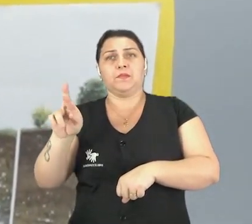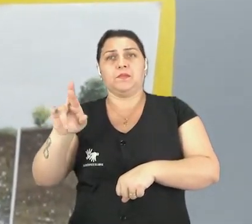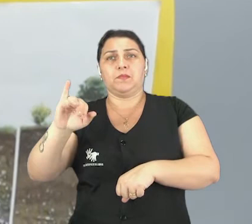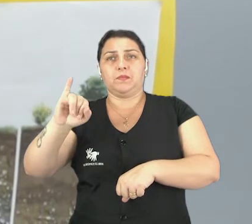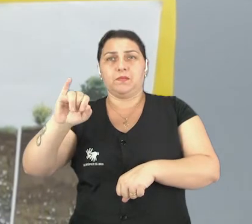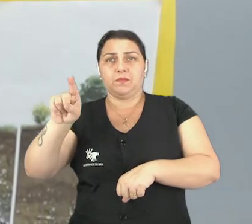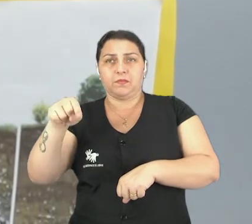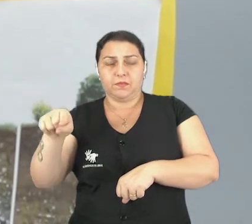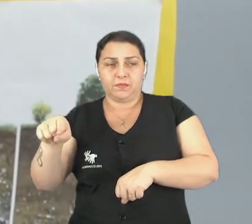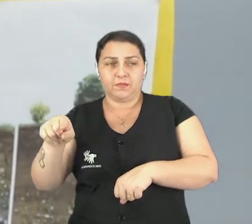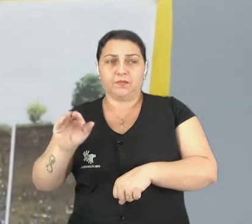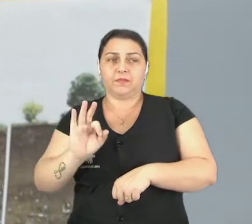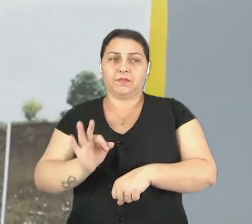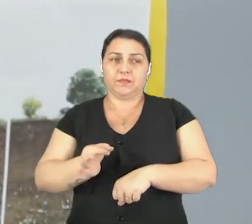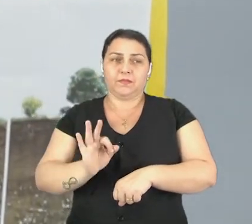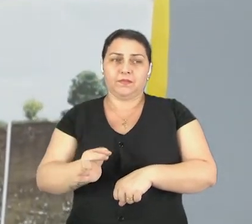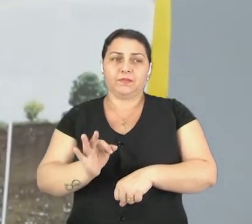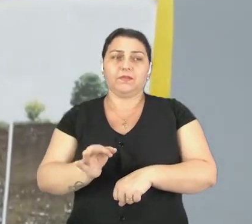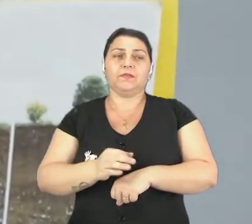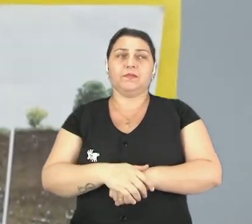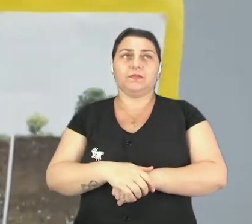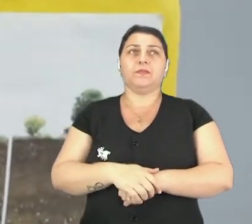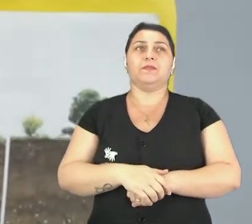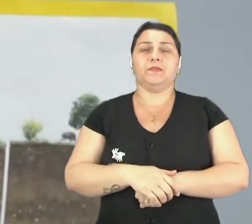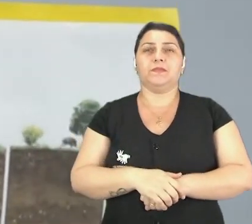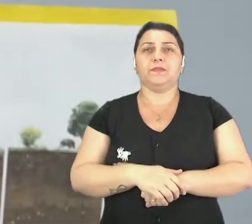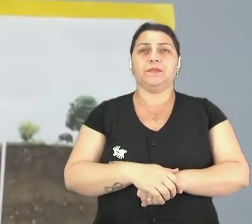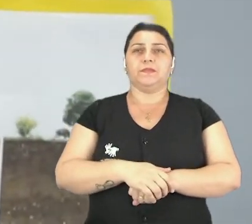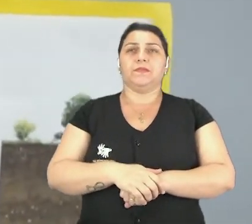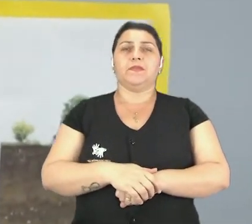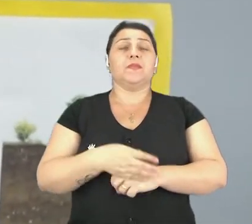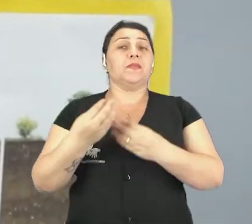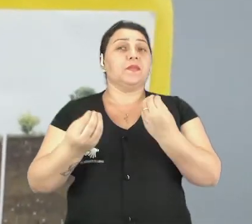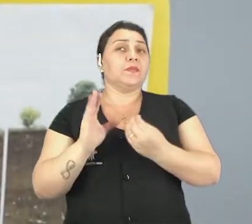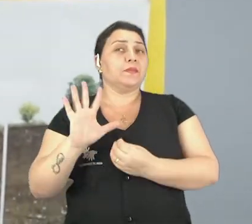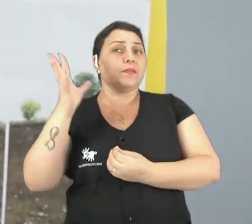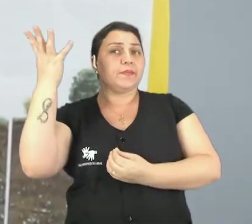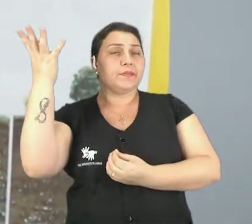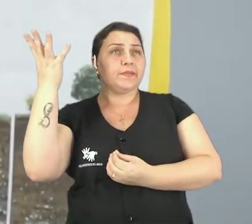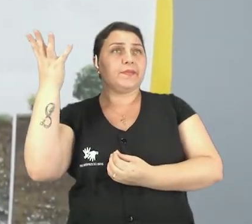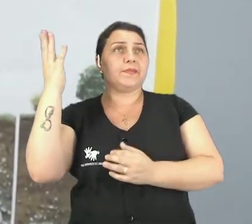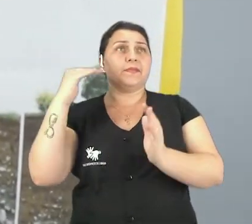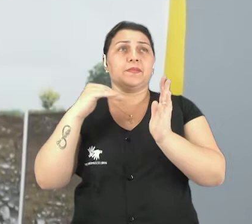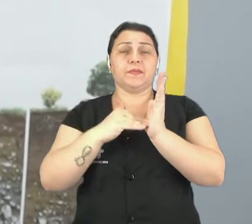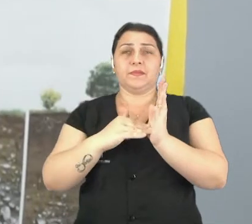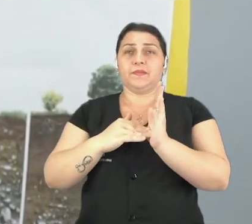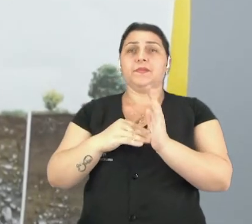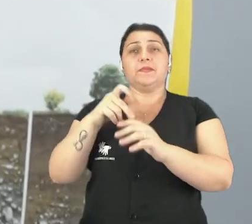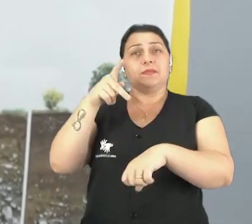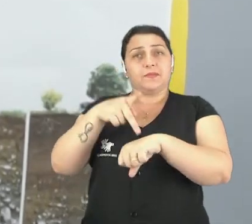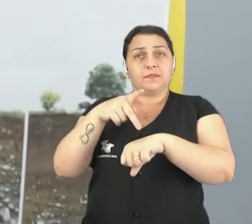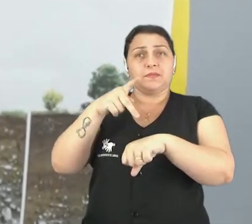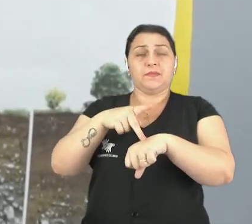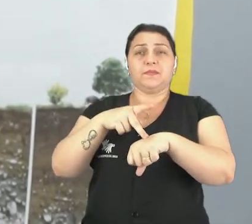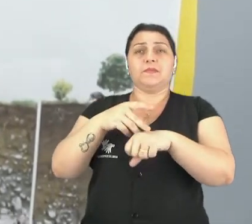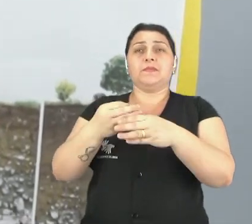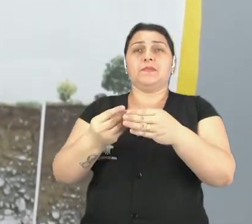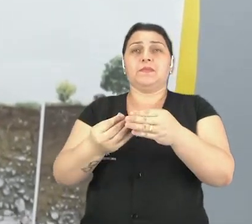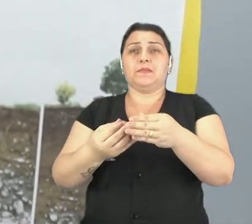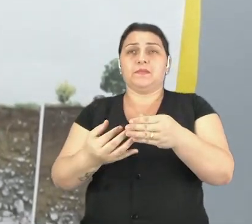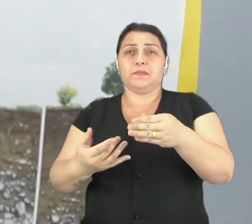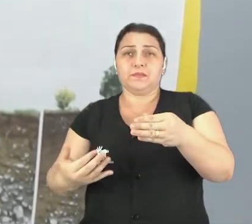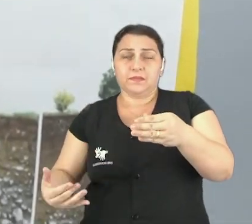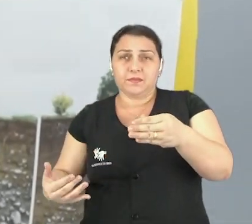é chamada, certo? Agora, vamos entender o processo, como se dá até essa rocha se decompor